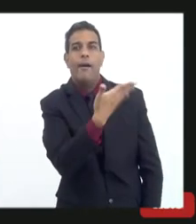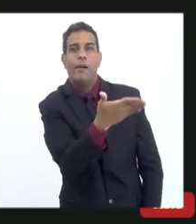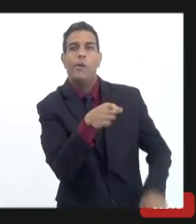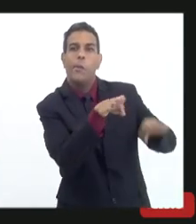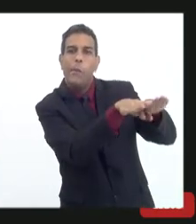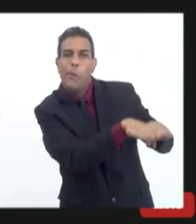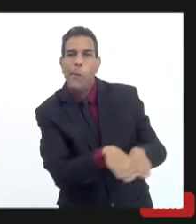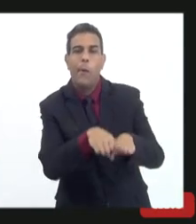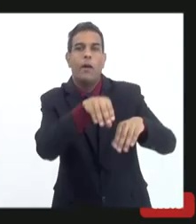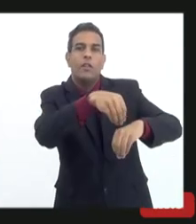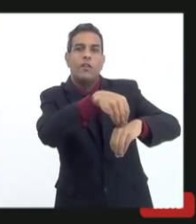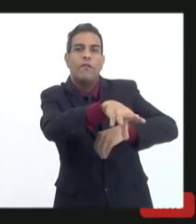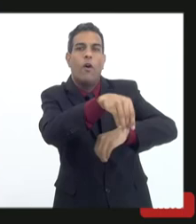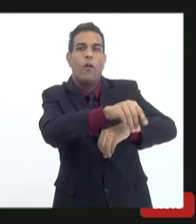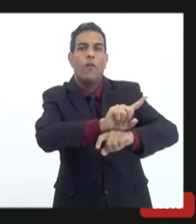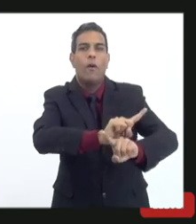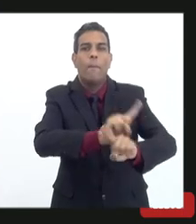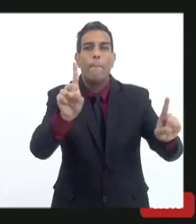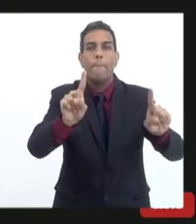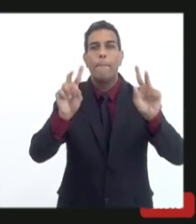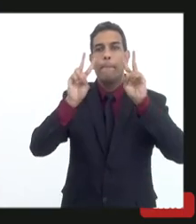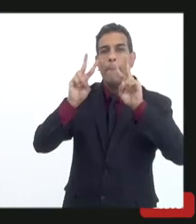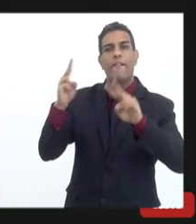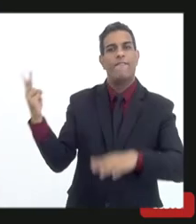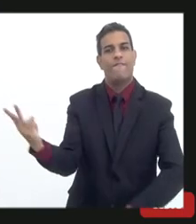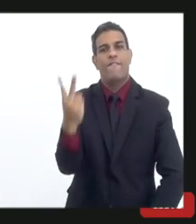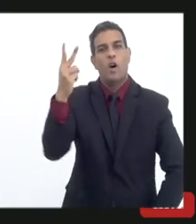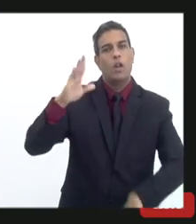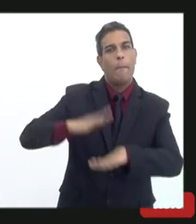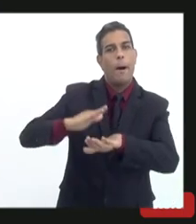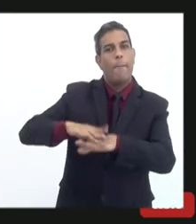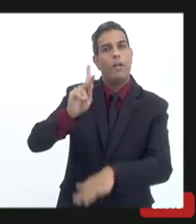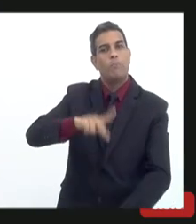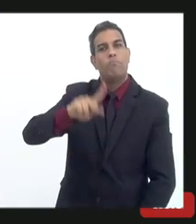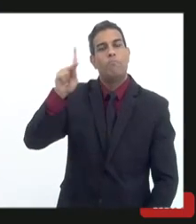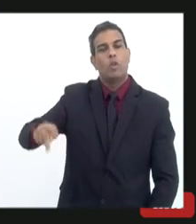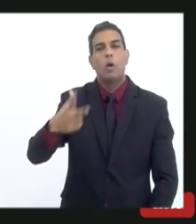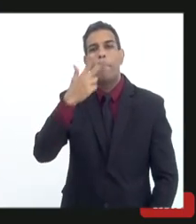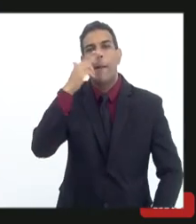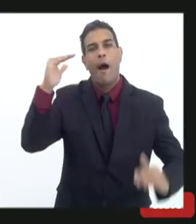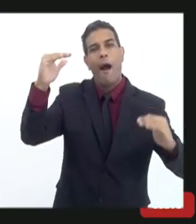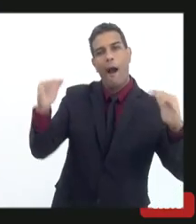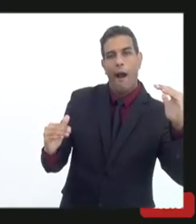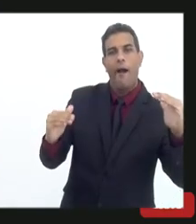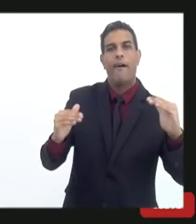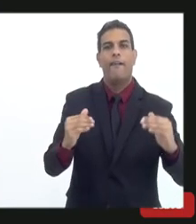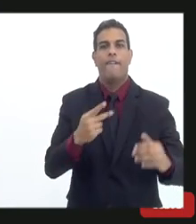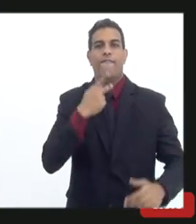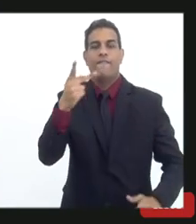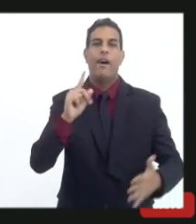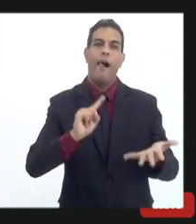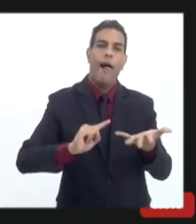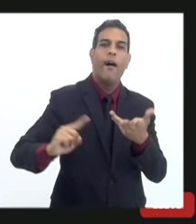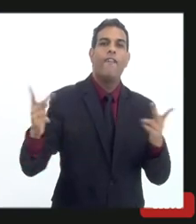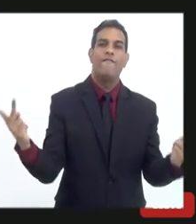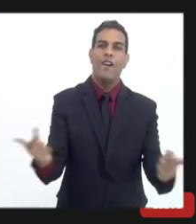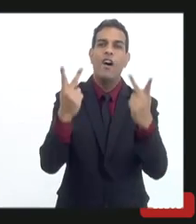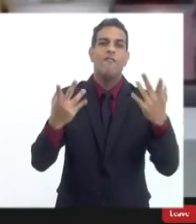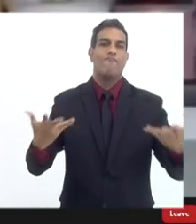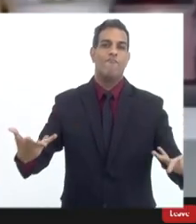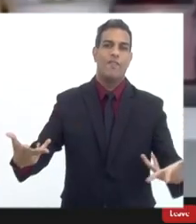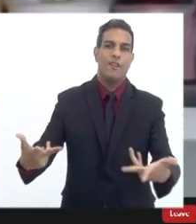igualmente contribuições, mas elas andam supervalorizadas, os educadores andam pouco valorizados. Não adianta a gente dizer que maravilha,